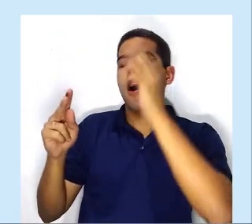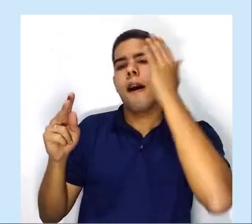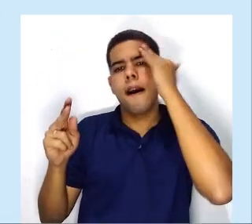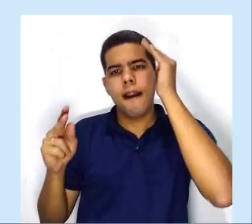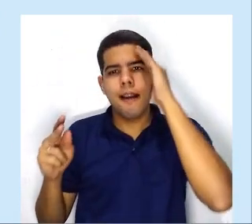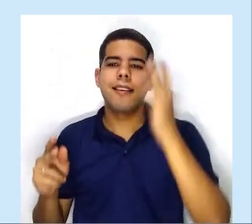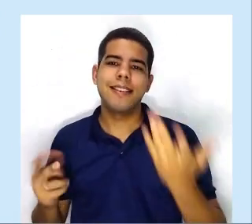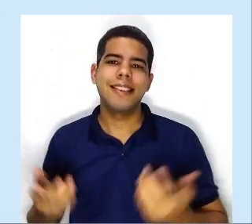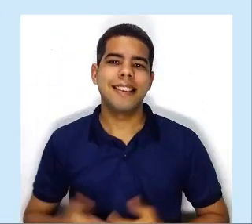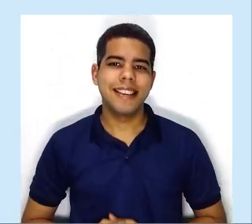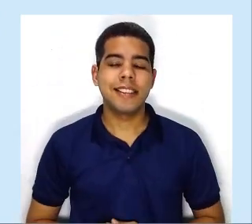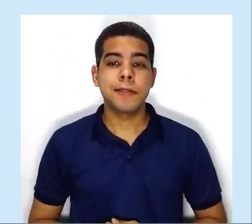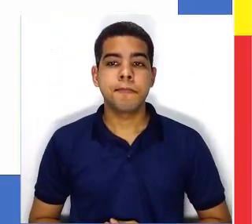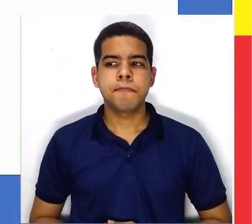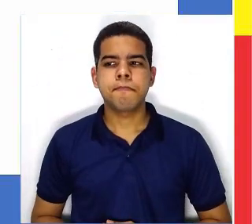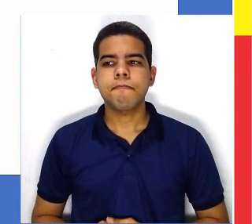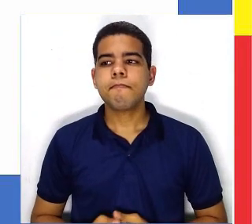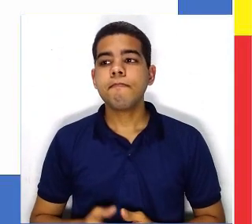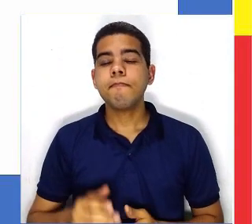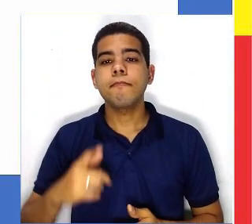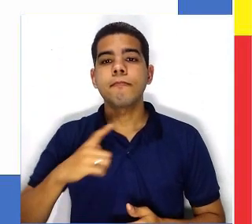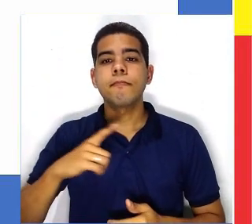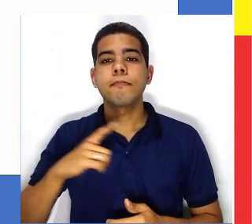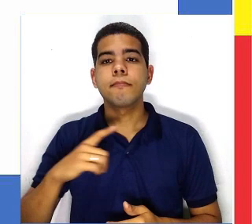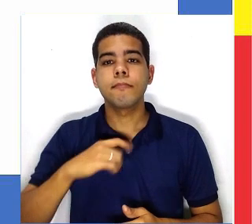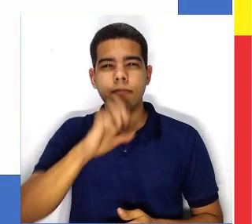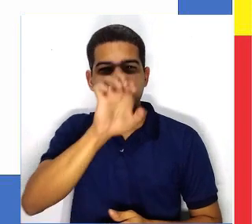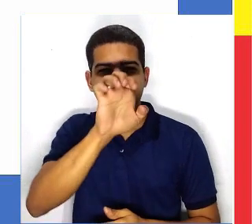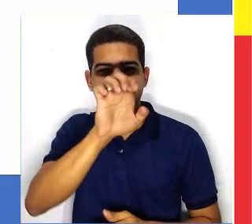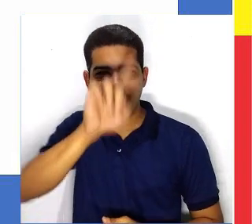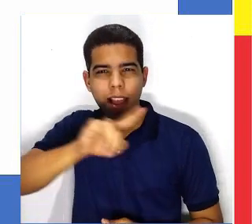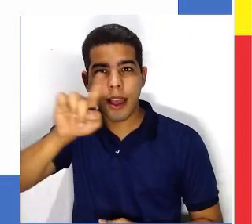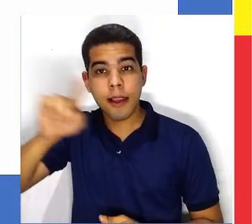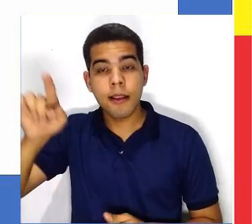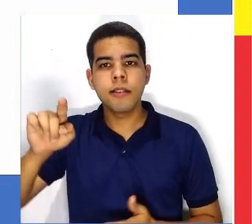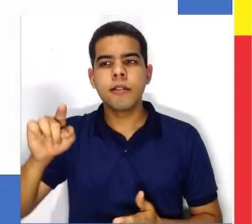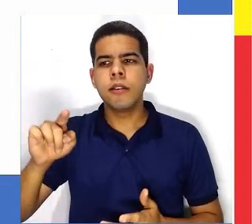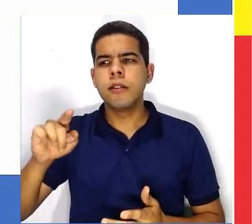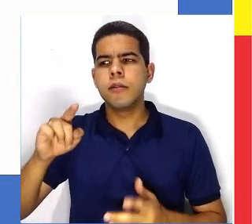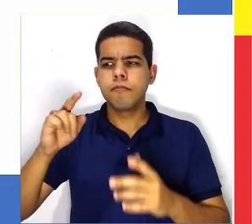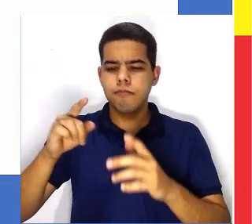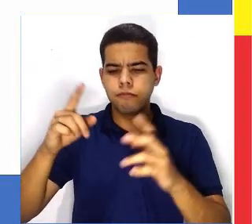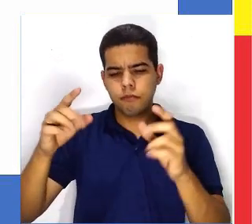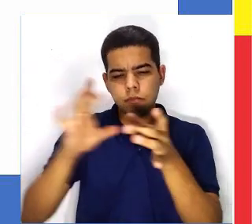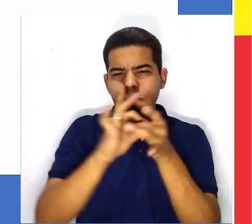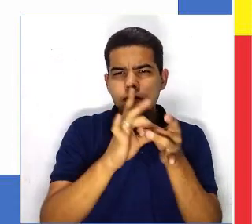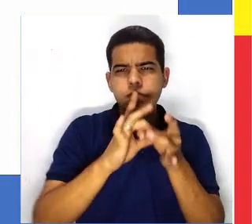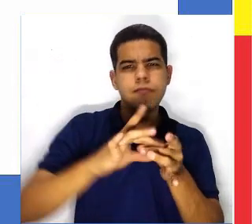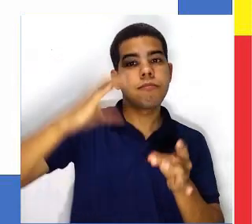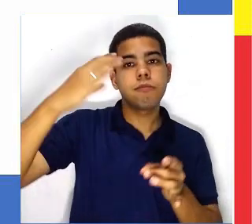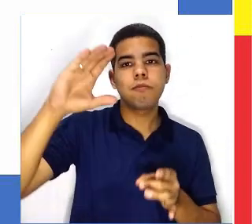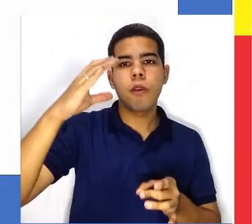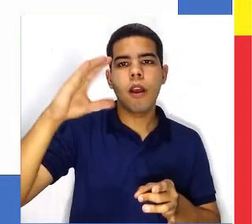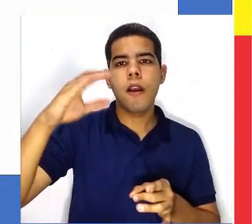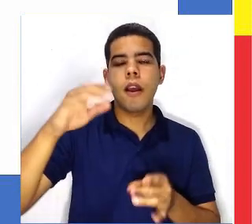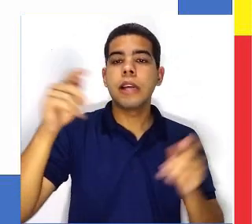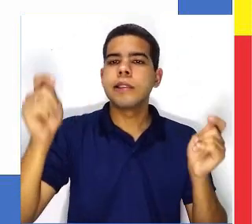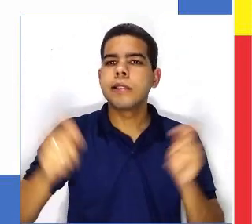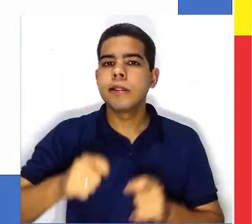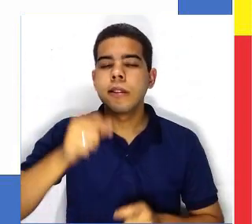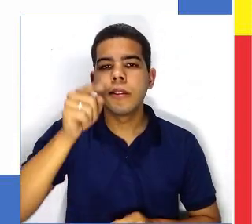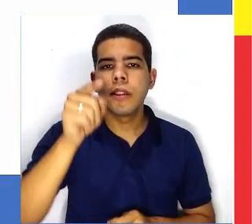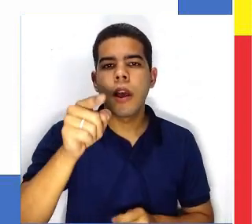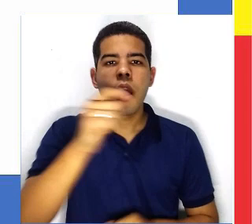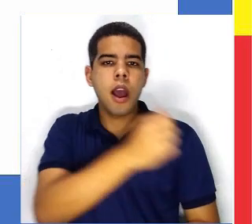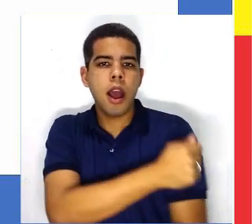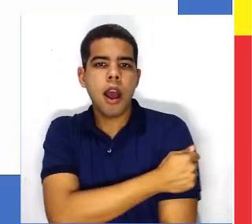do assunto em estudo. A estatística, associada ao método científico, permite a você, aluno, a